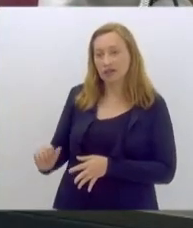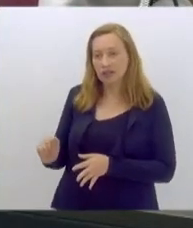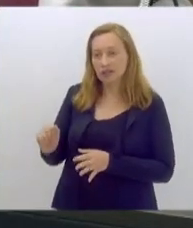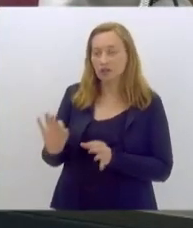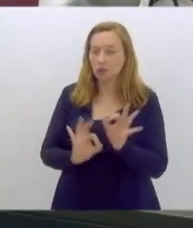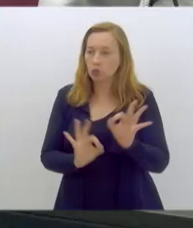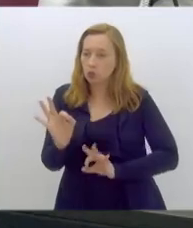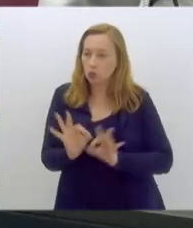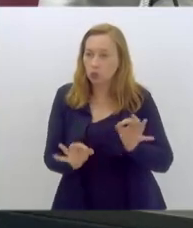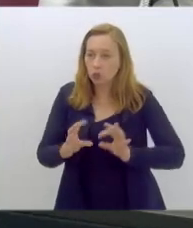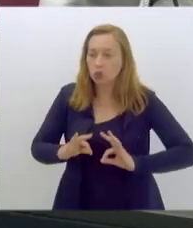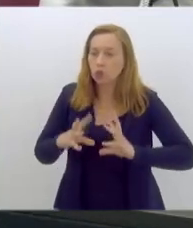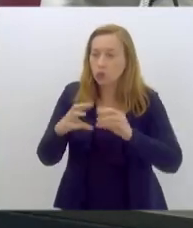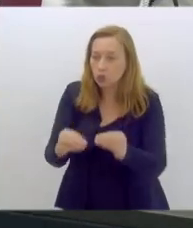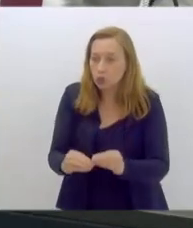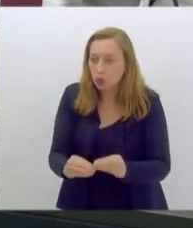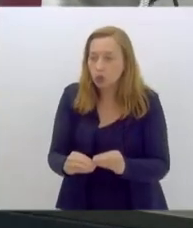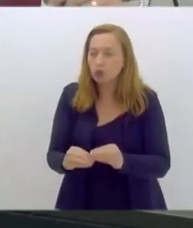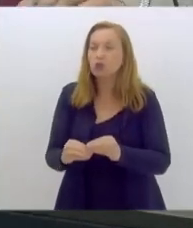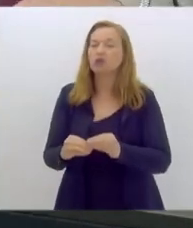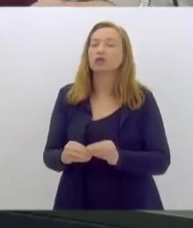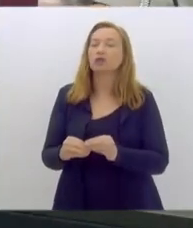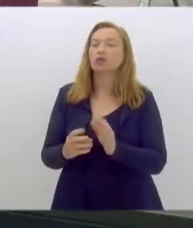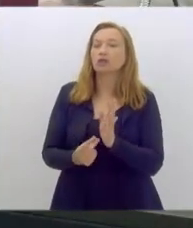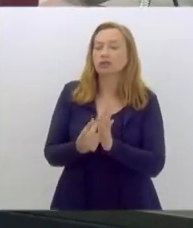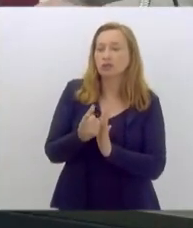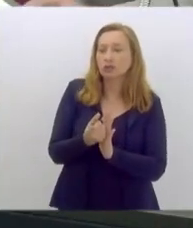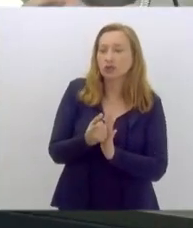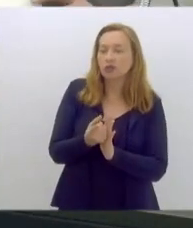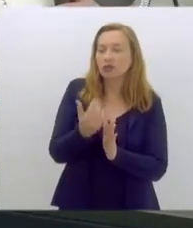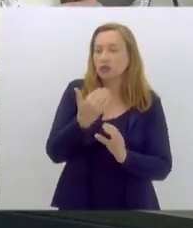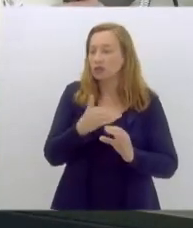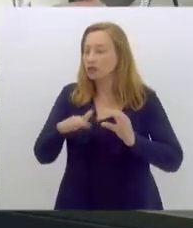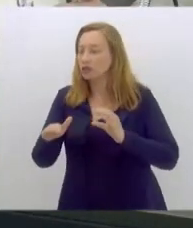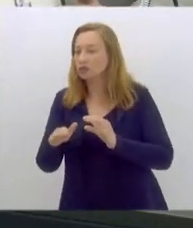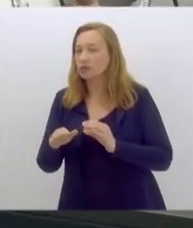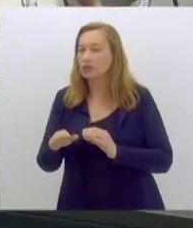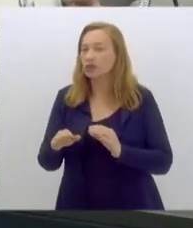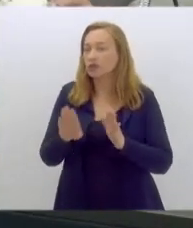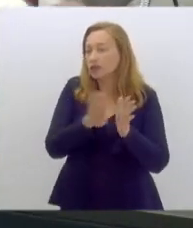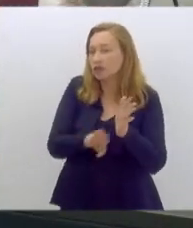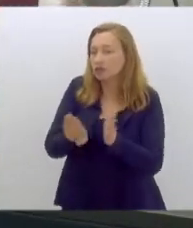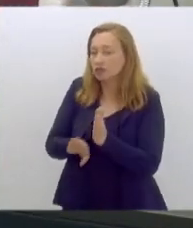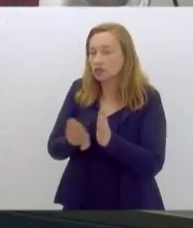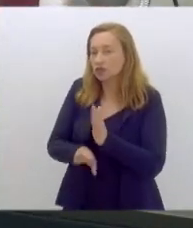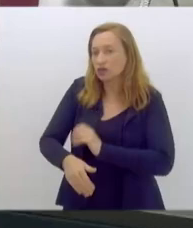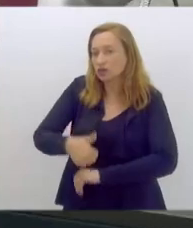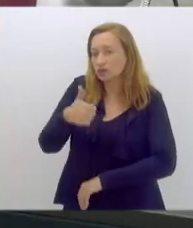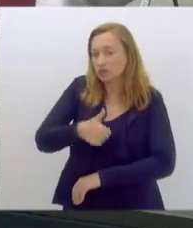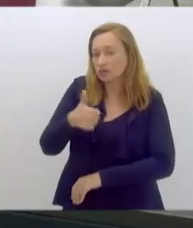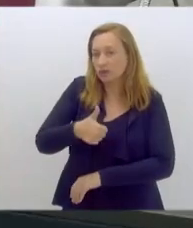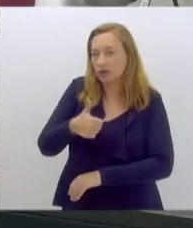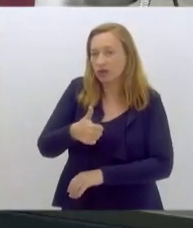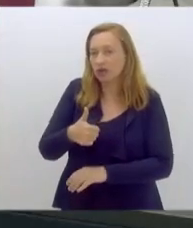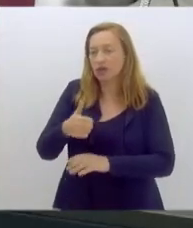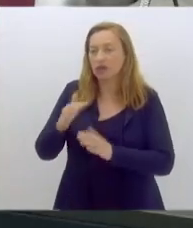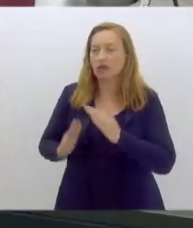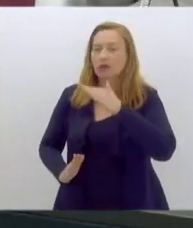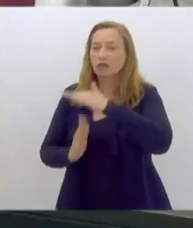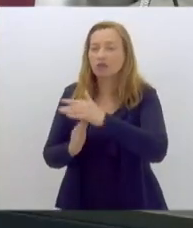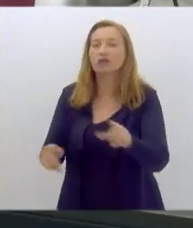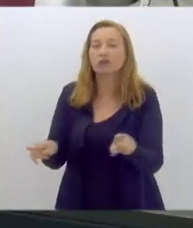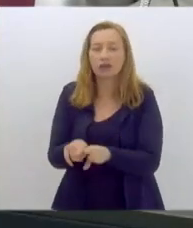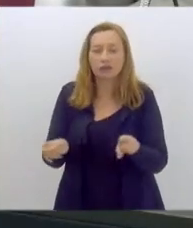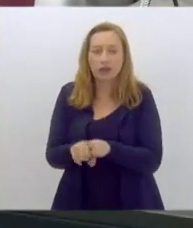A projeção da Receita e nos encaminha e as despesas primárias e o limite Global também estabelecido